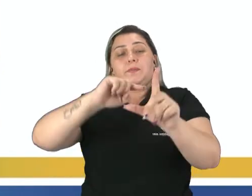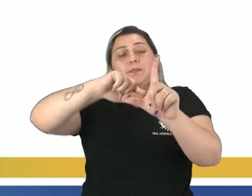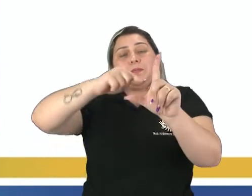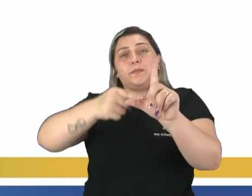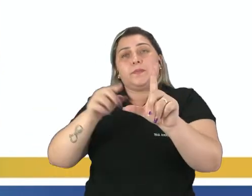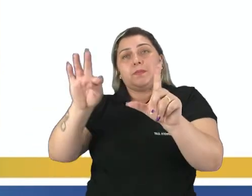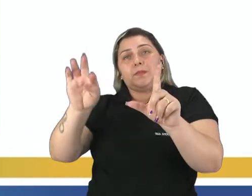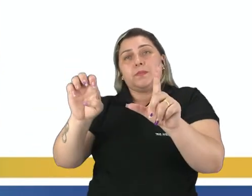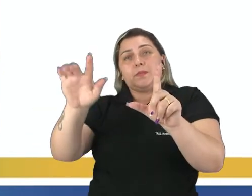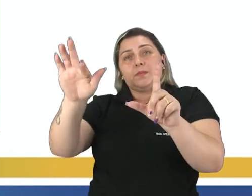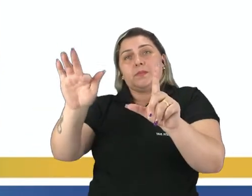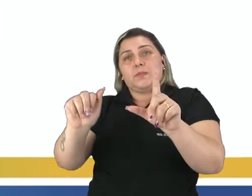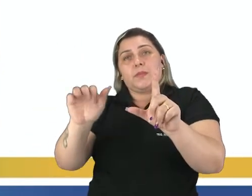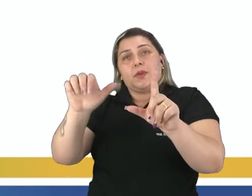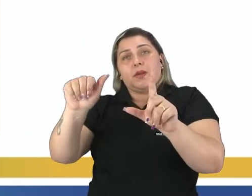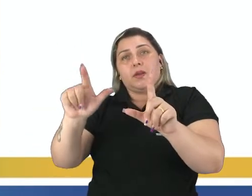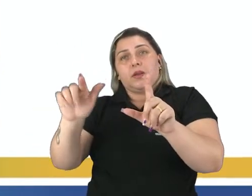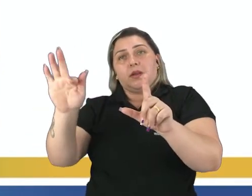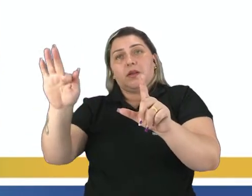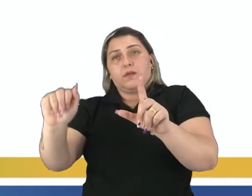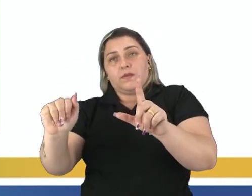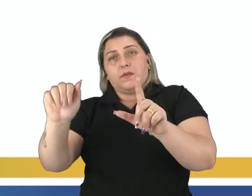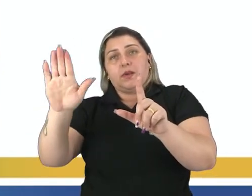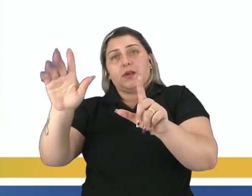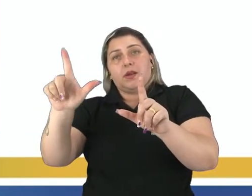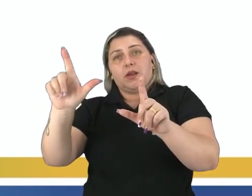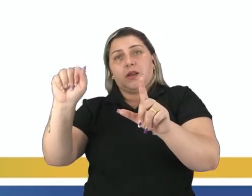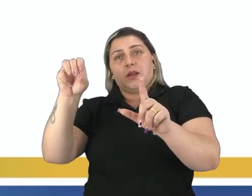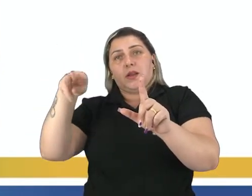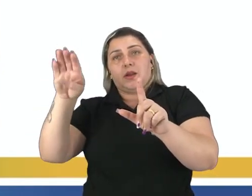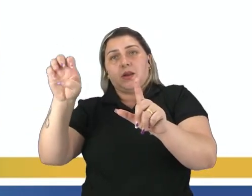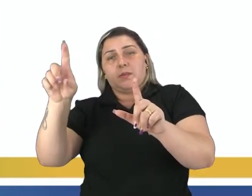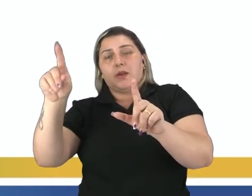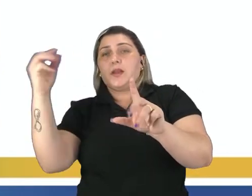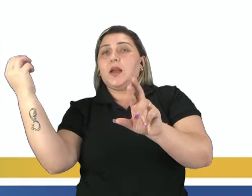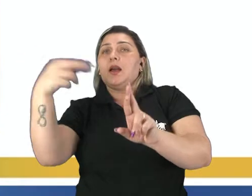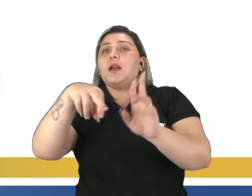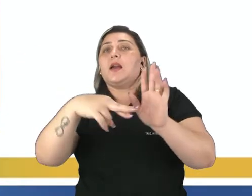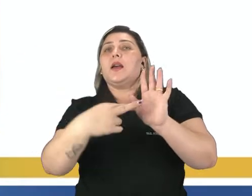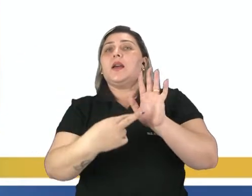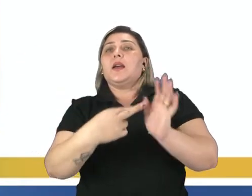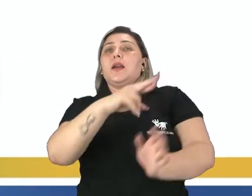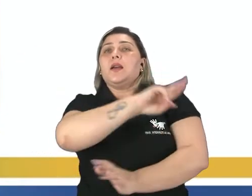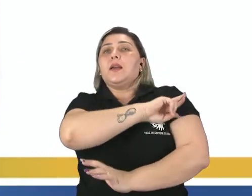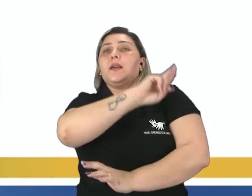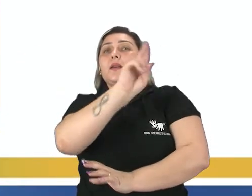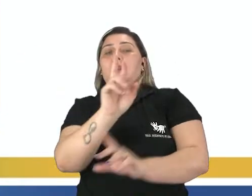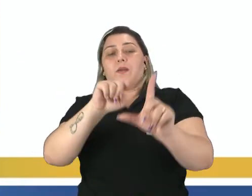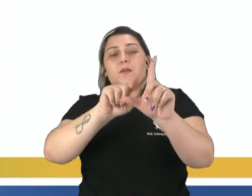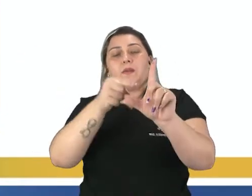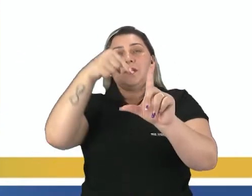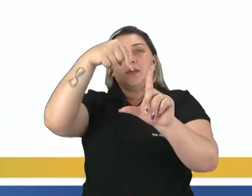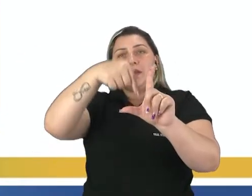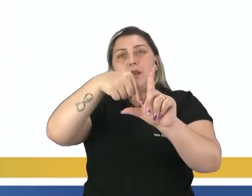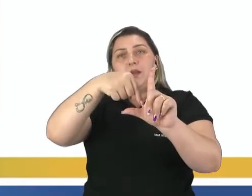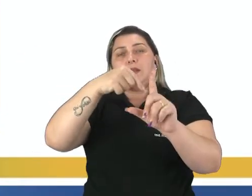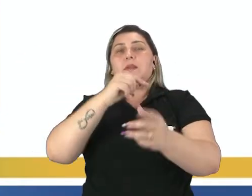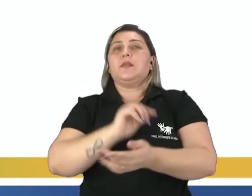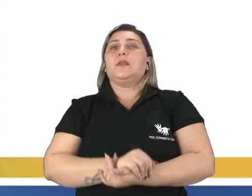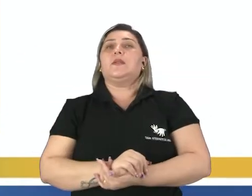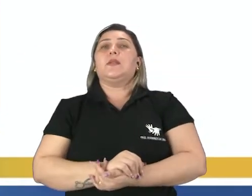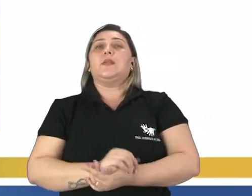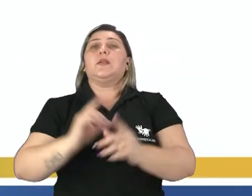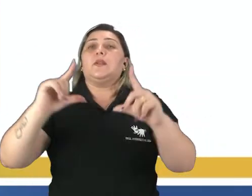ângulo θ, alfa e lambda, eles representam os ângulos internos, né,